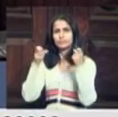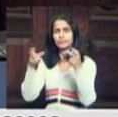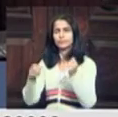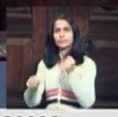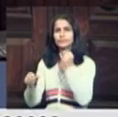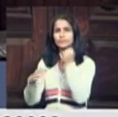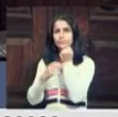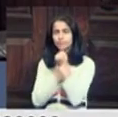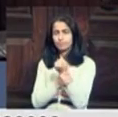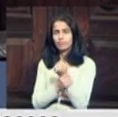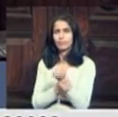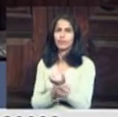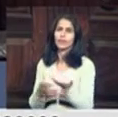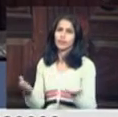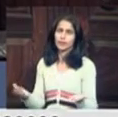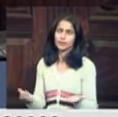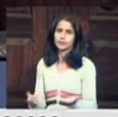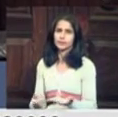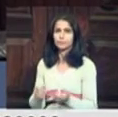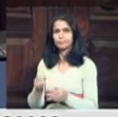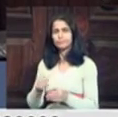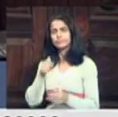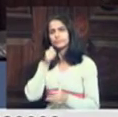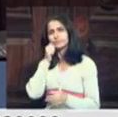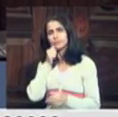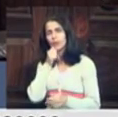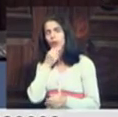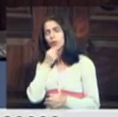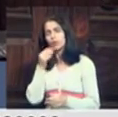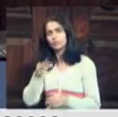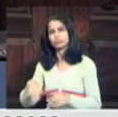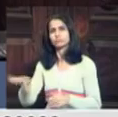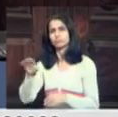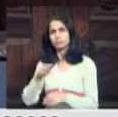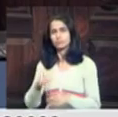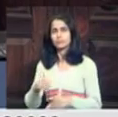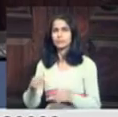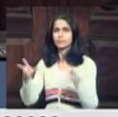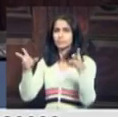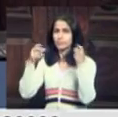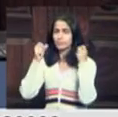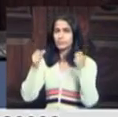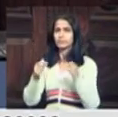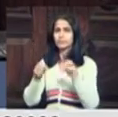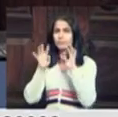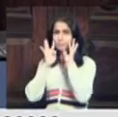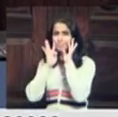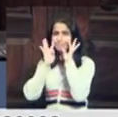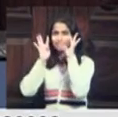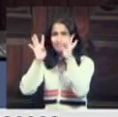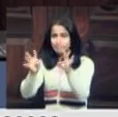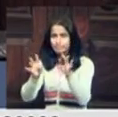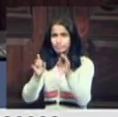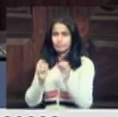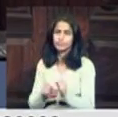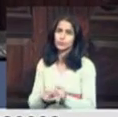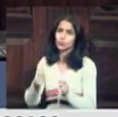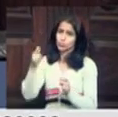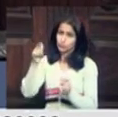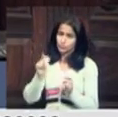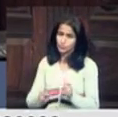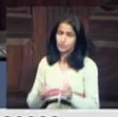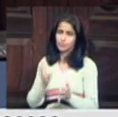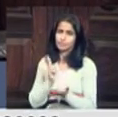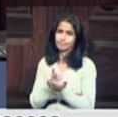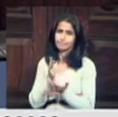segurança, senhora presidente, senhores e senhoras deputados, é um tema que nós temos que ter atenção total novamente aqui.